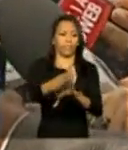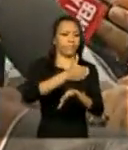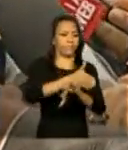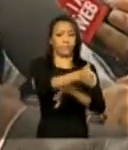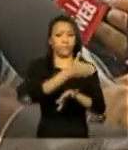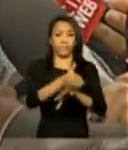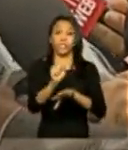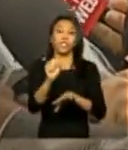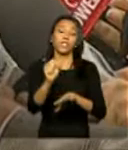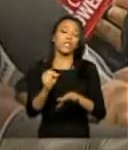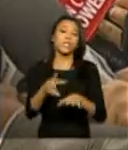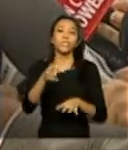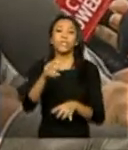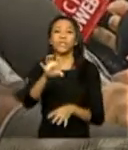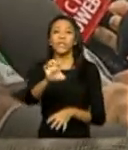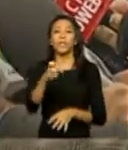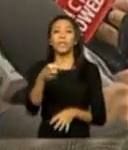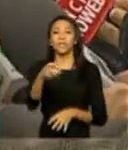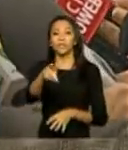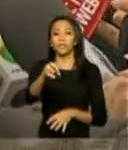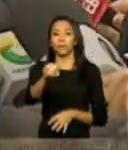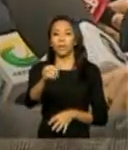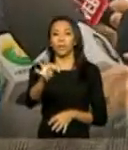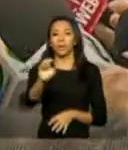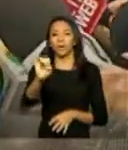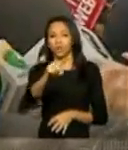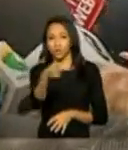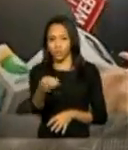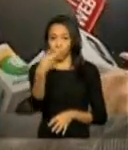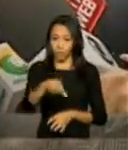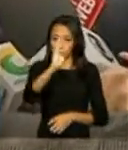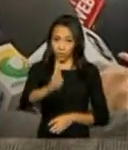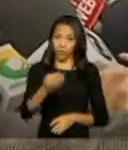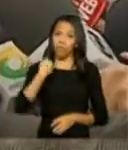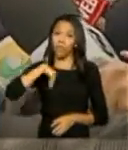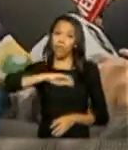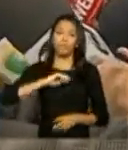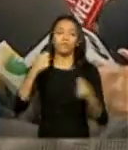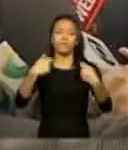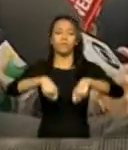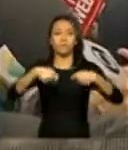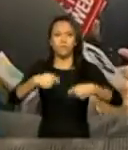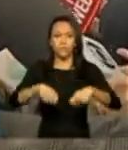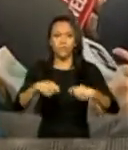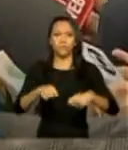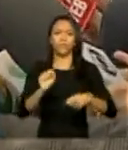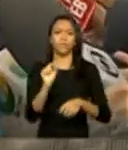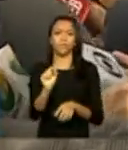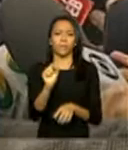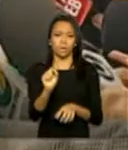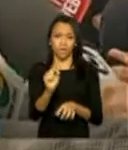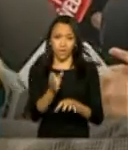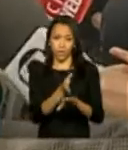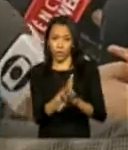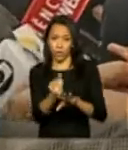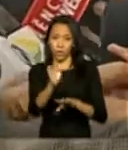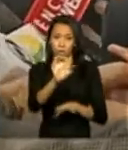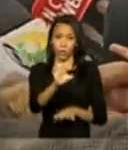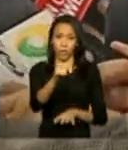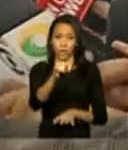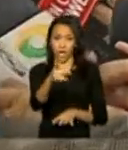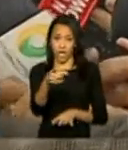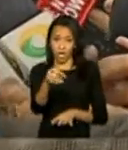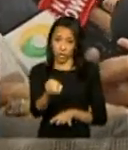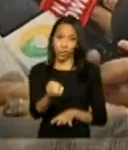do Brasil. Nós precisamos, nós necessitamos fazer com que o eixo do Arco Norte